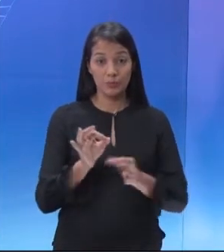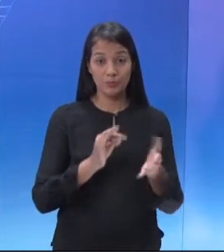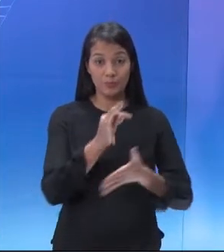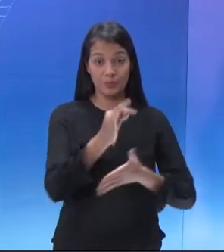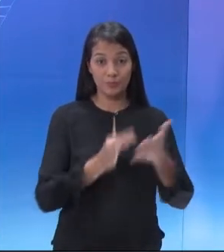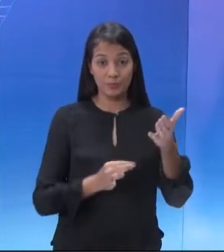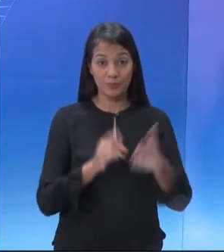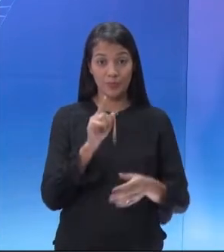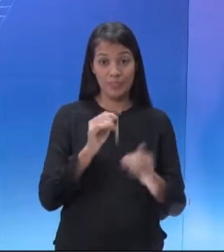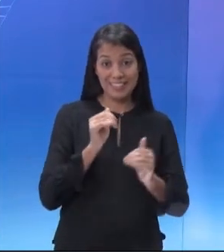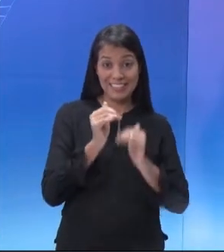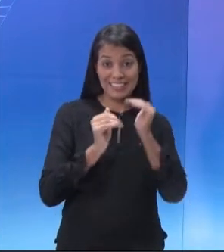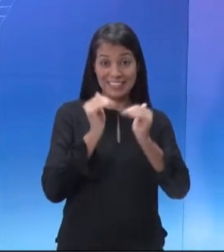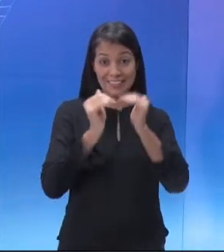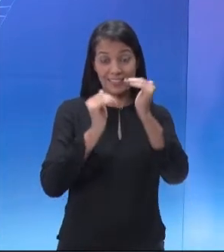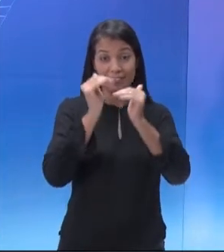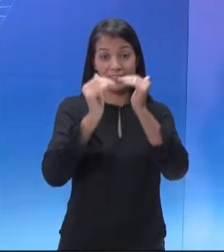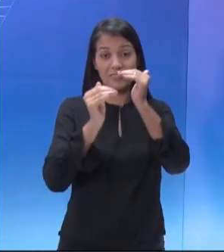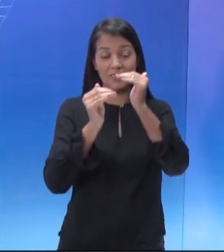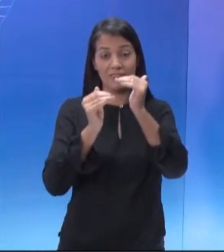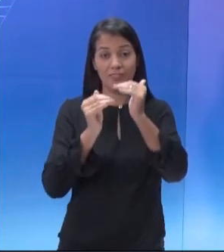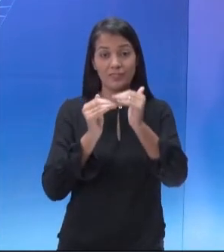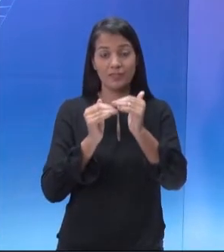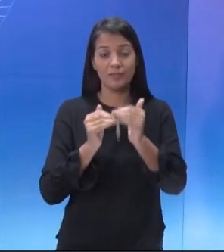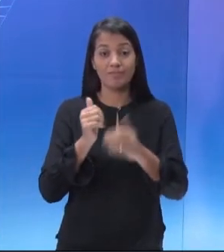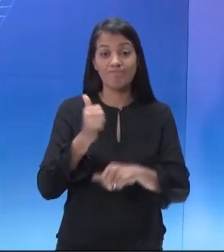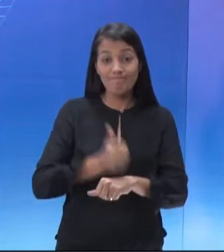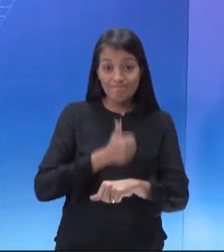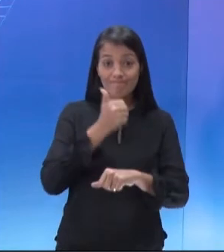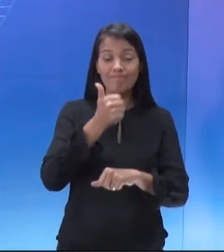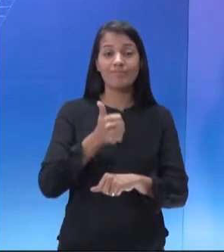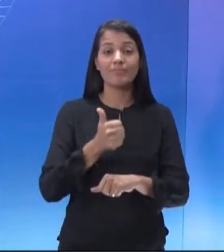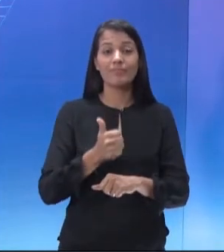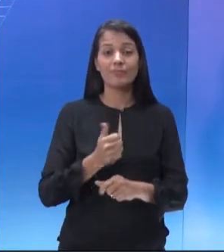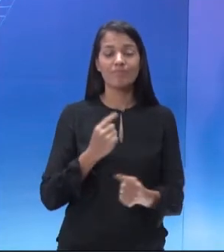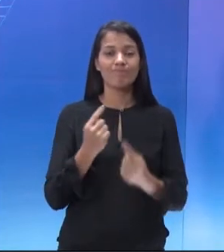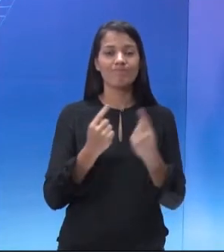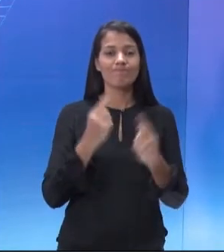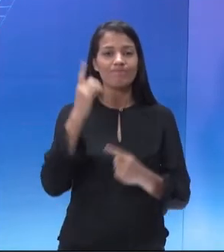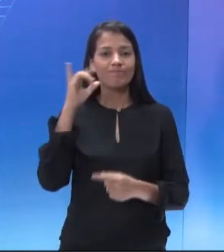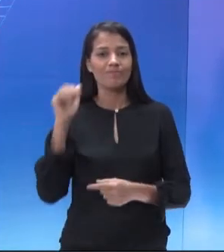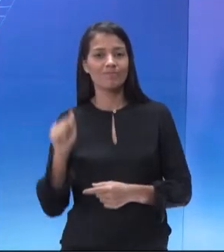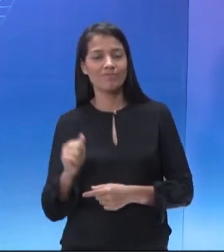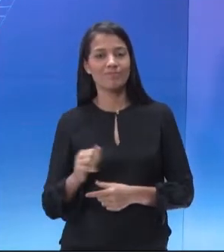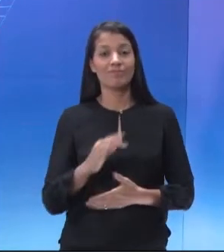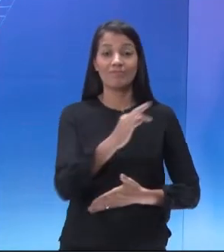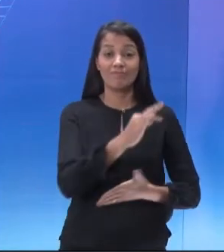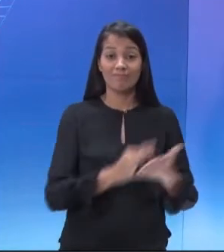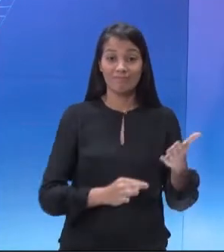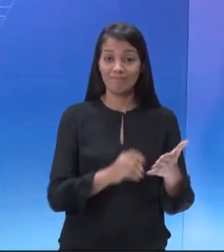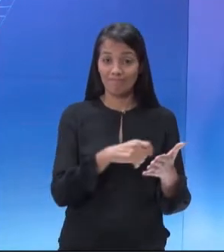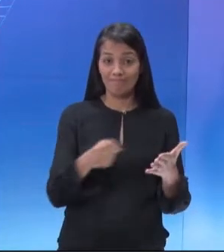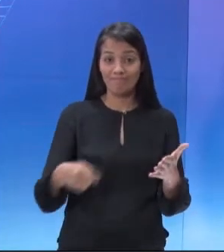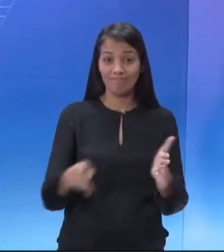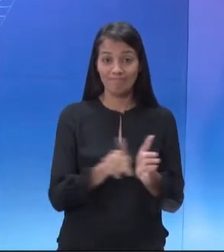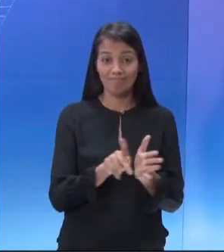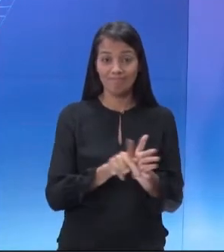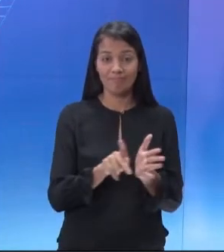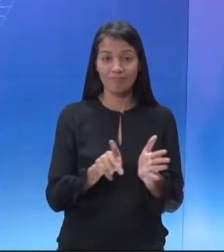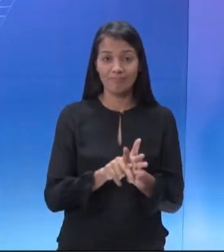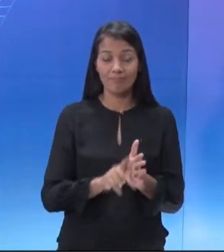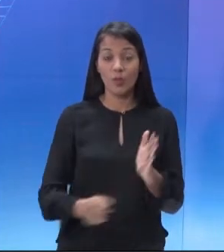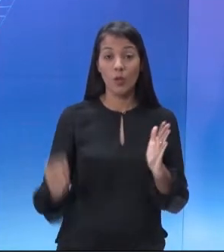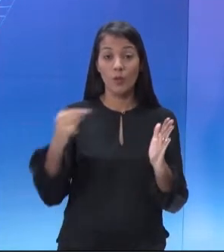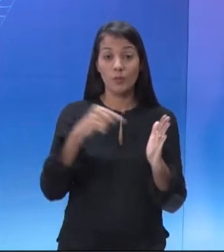ir se aprimorando, para que você possa melhorar a cada dia a sua produção textual. Nosso objetivo aqui